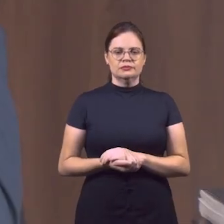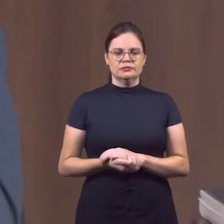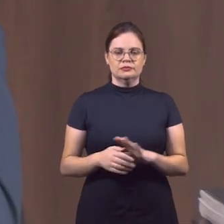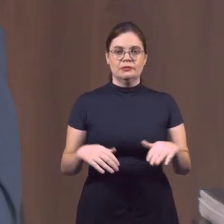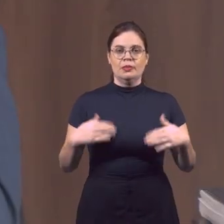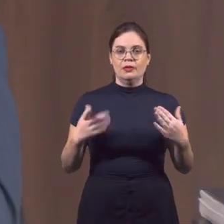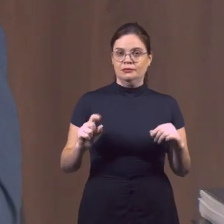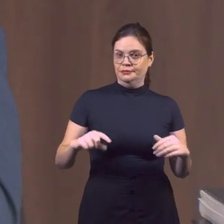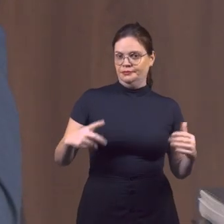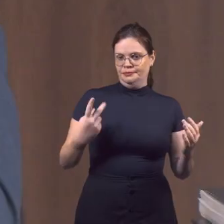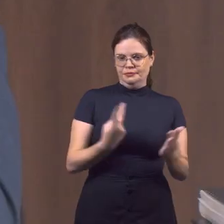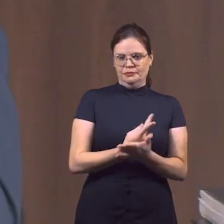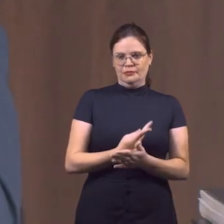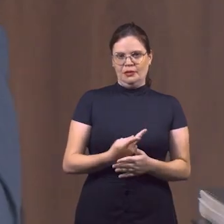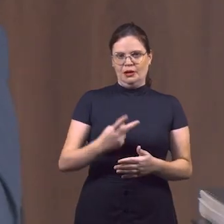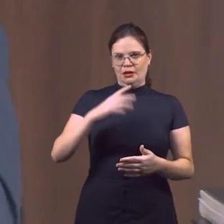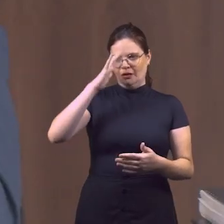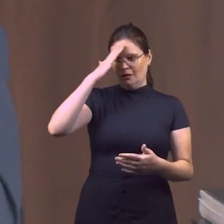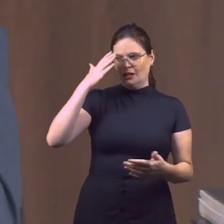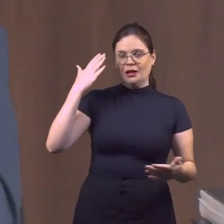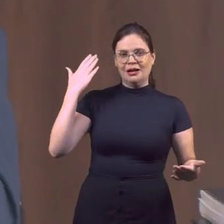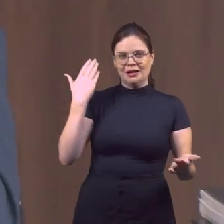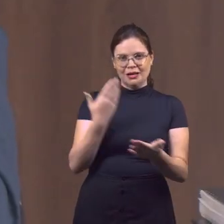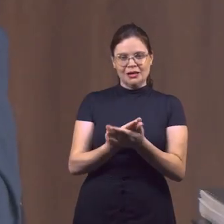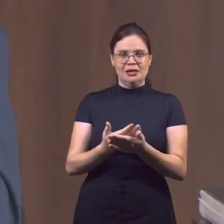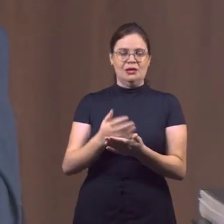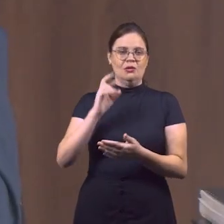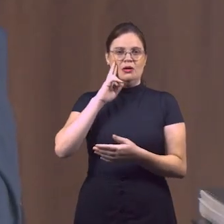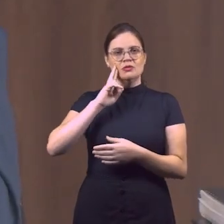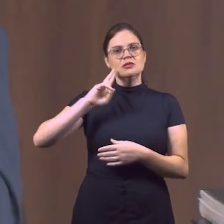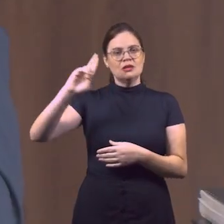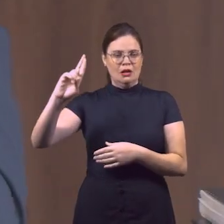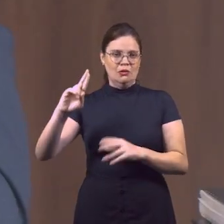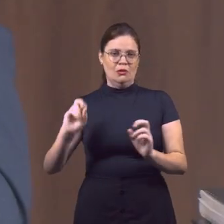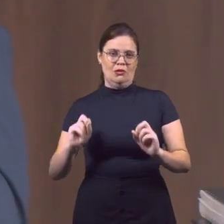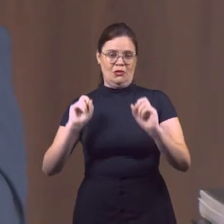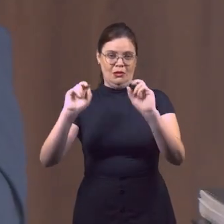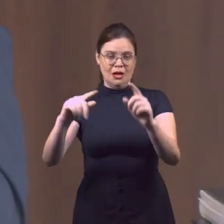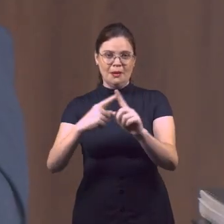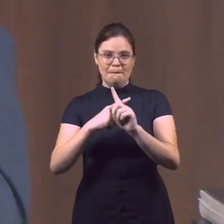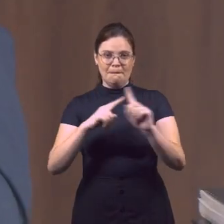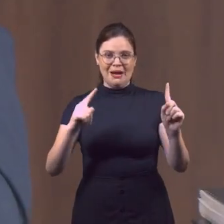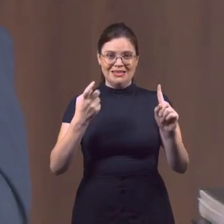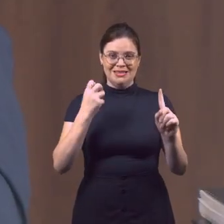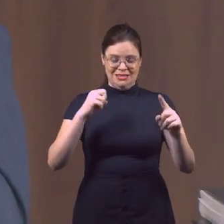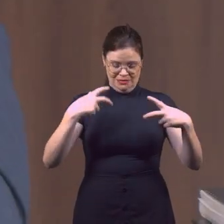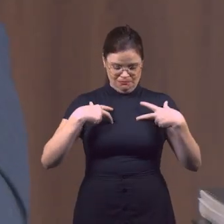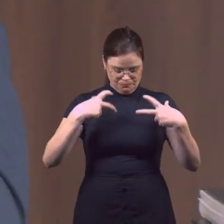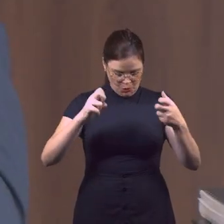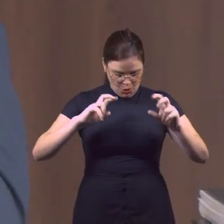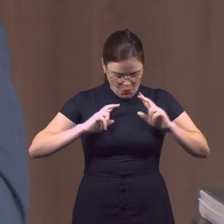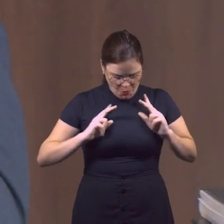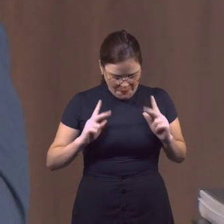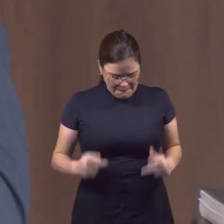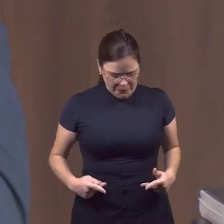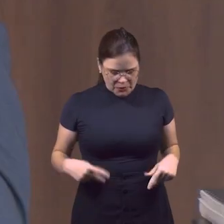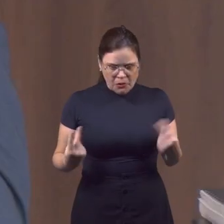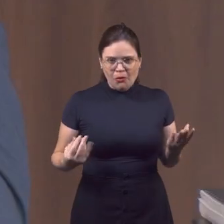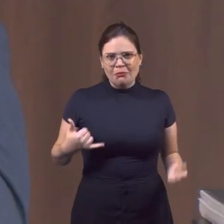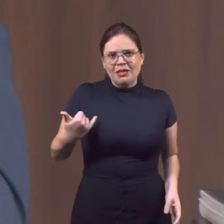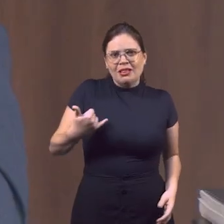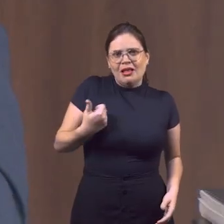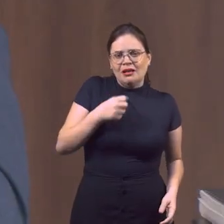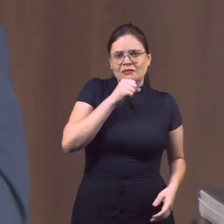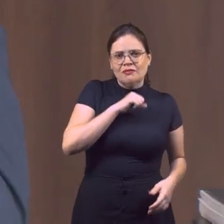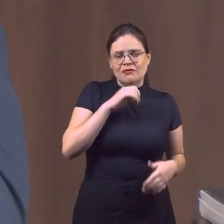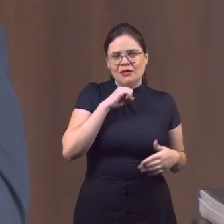Senhor daria um filho, mas olhando para o lado humano, né, e nós podemos agora nos colocar um pouquinho no lugar de Sara, e